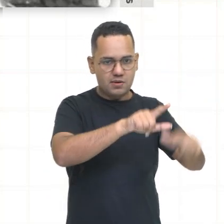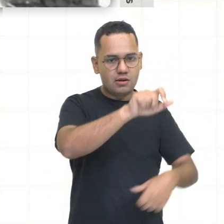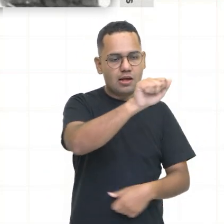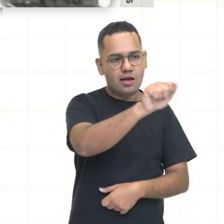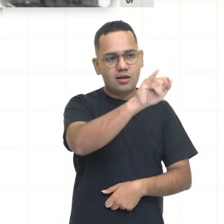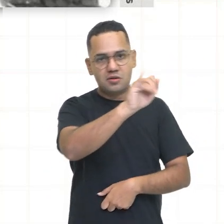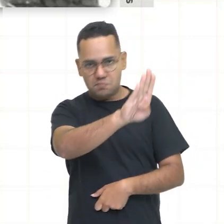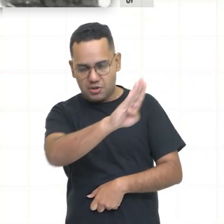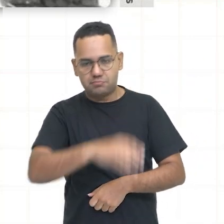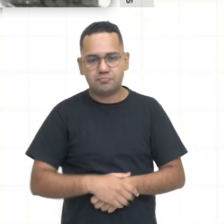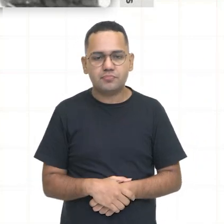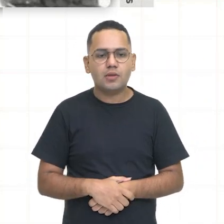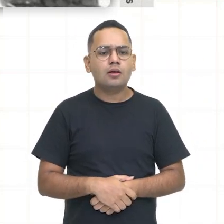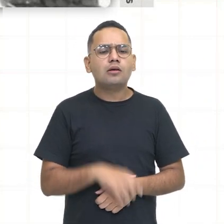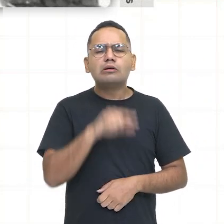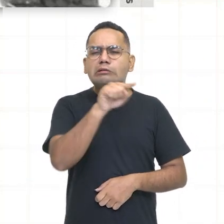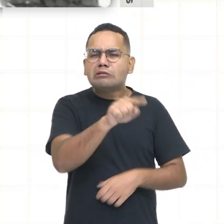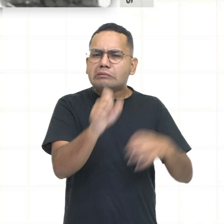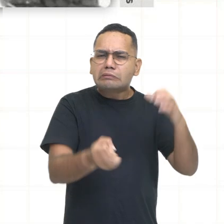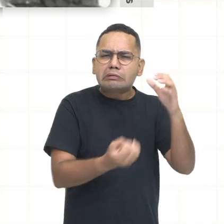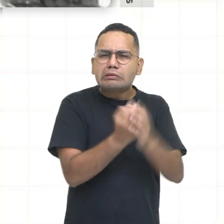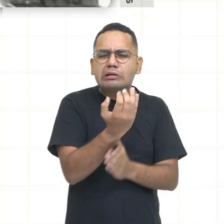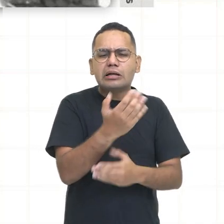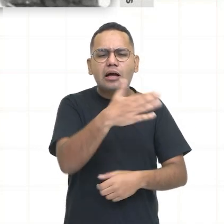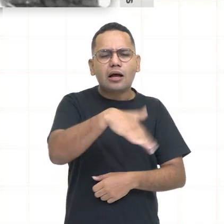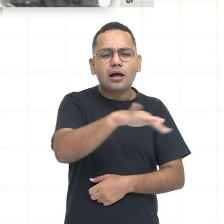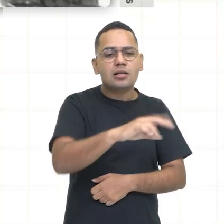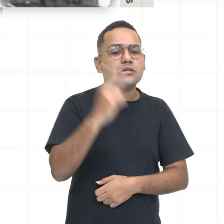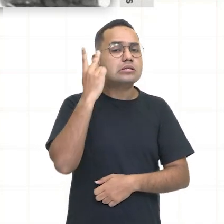extrema direita que surgiu em São Paulo em